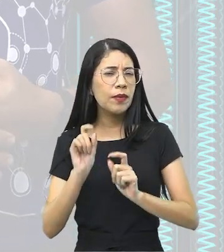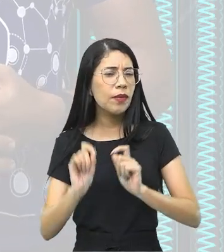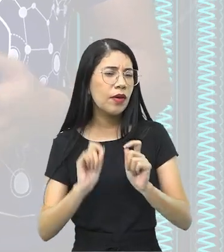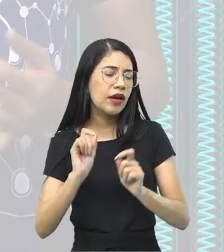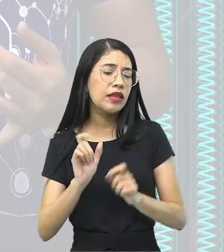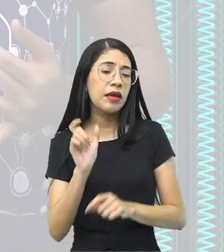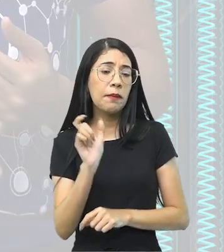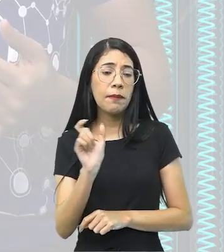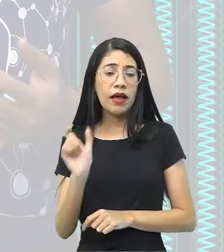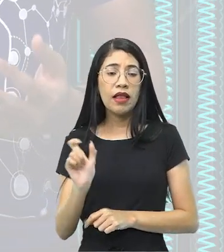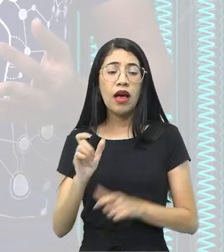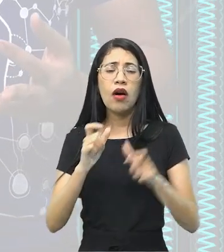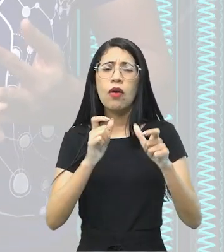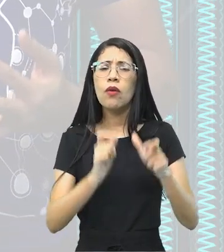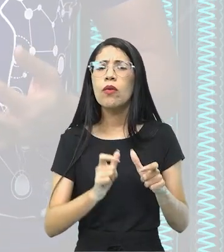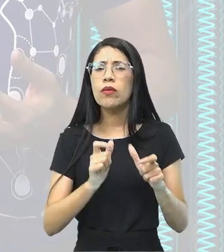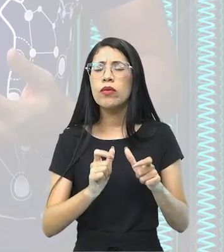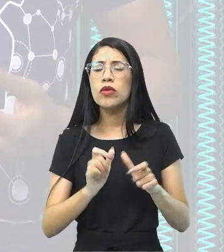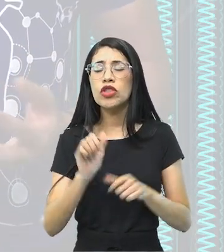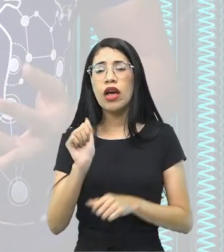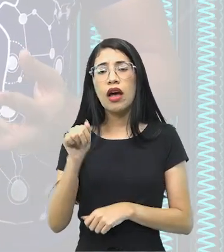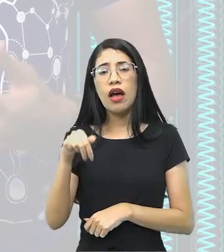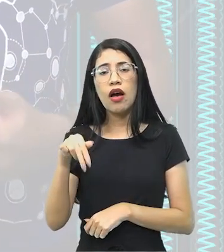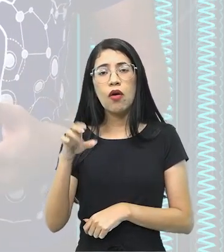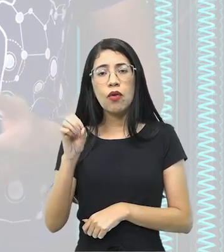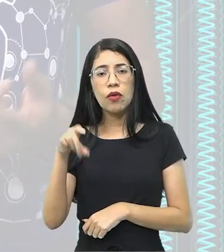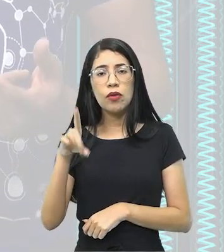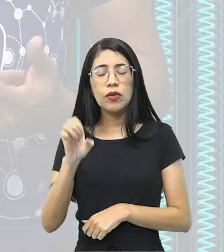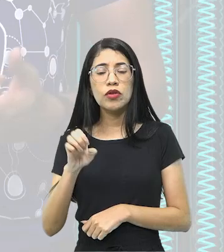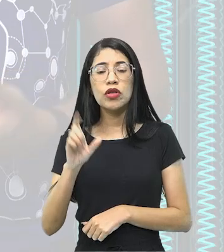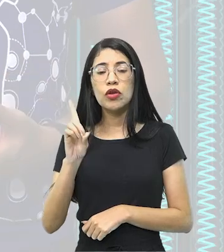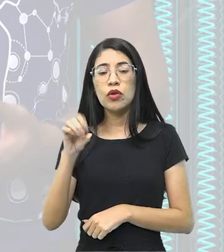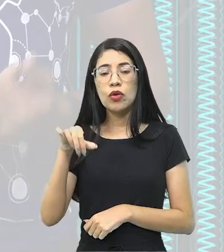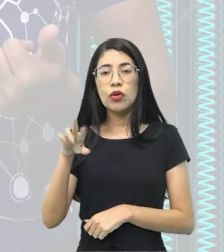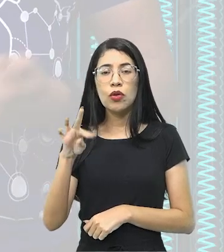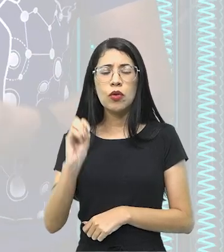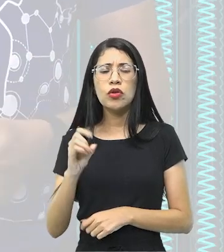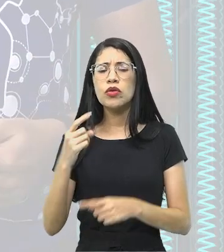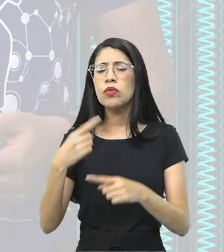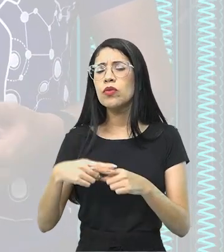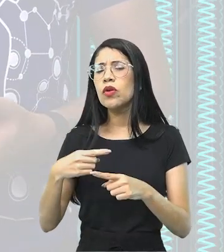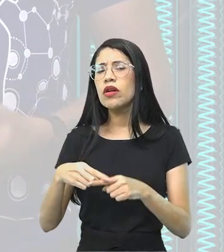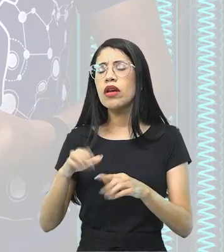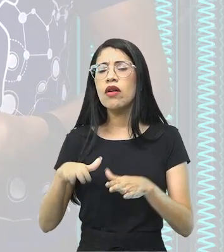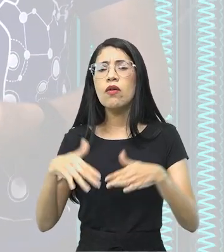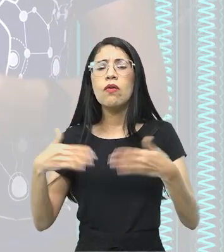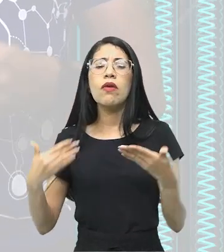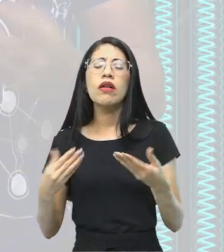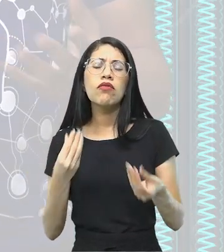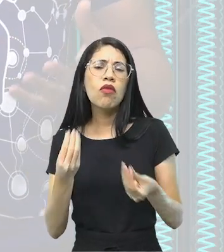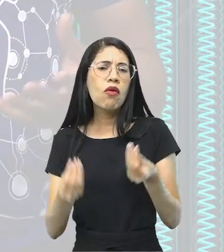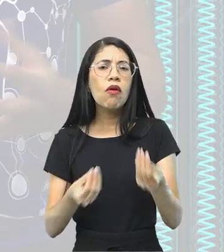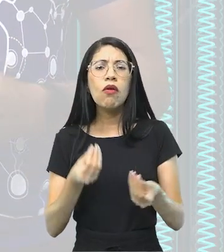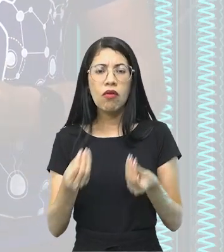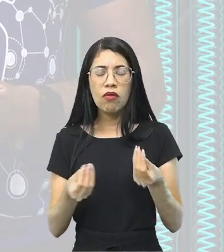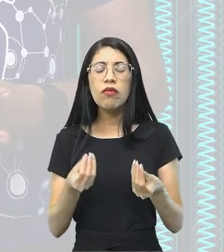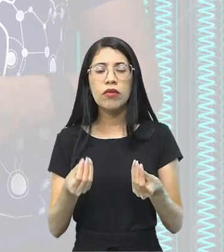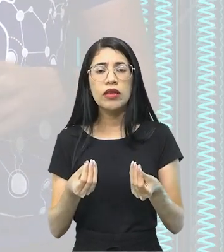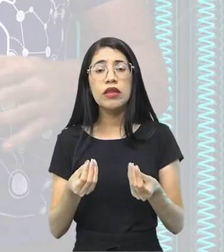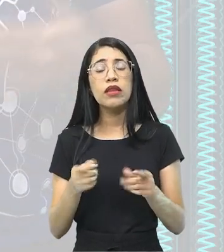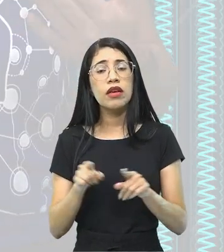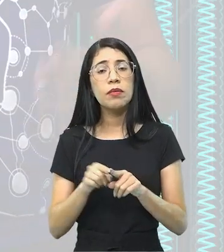são as palavras onde, aonde, donde, porquê, quando e como, né? São